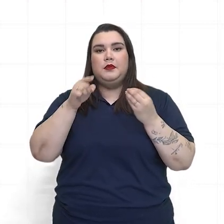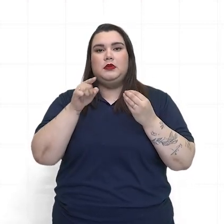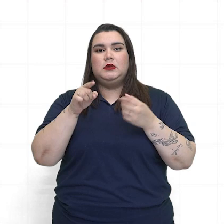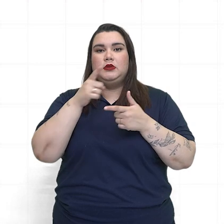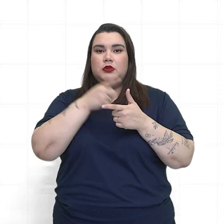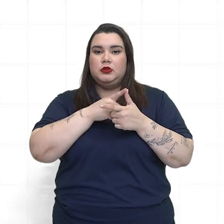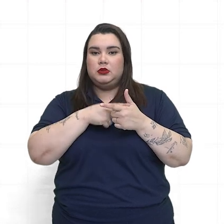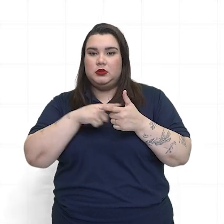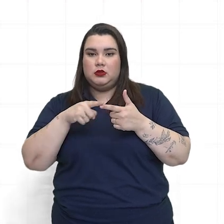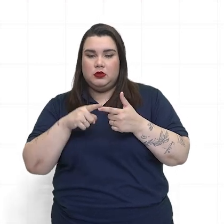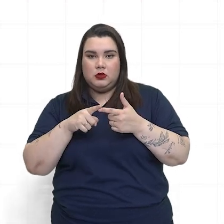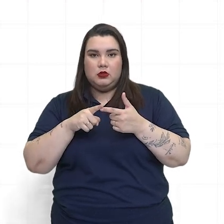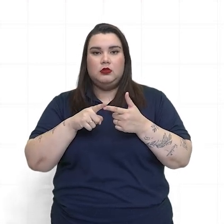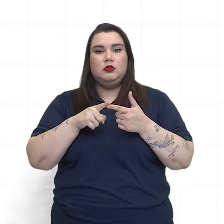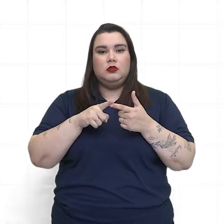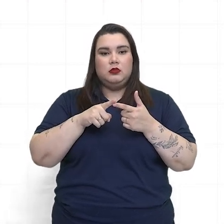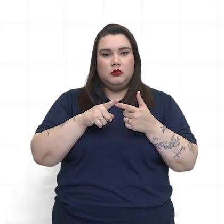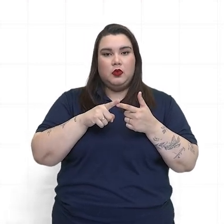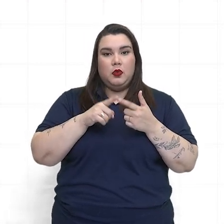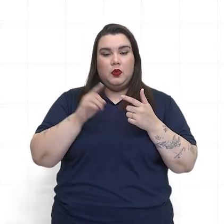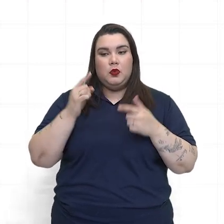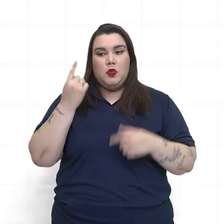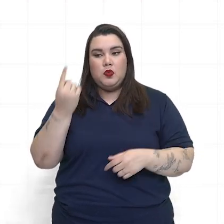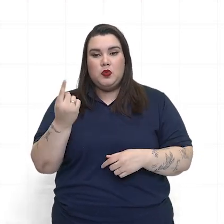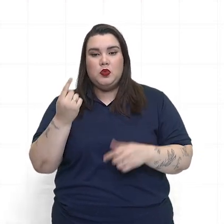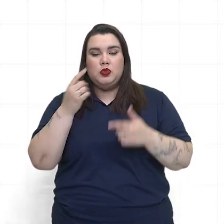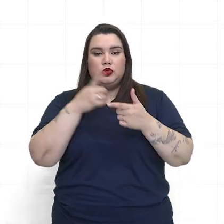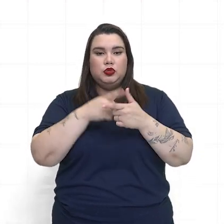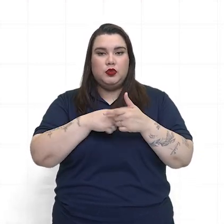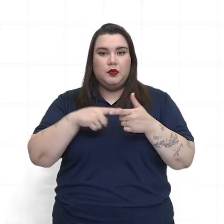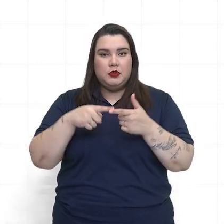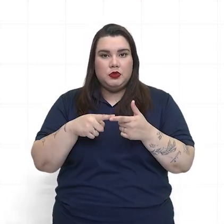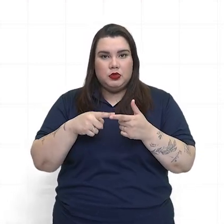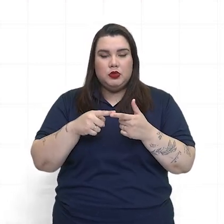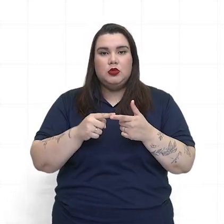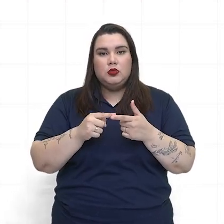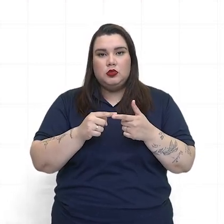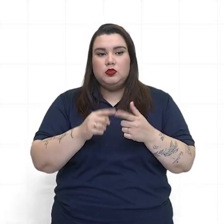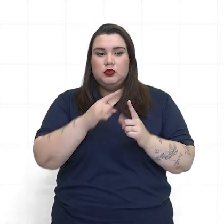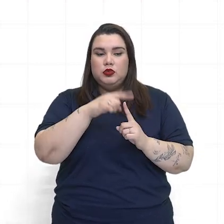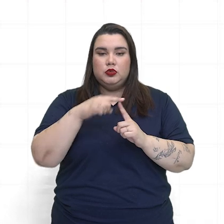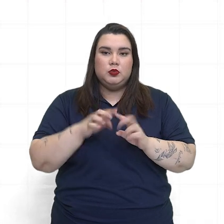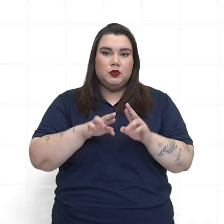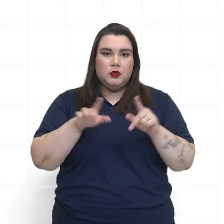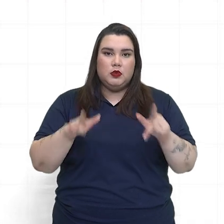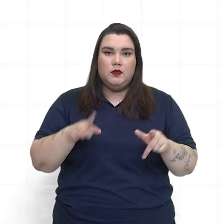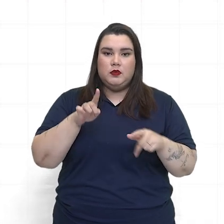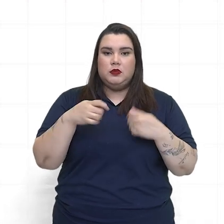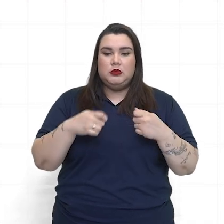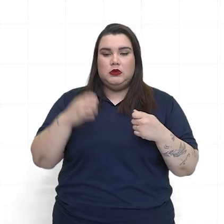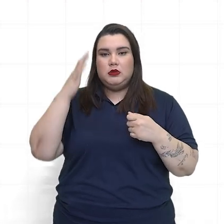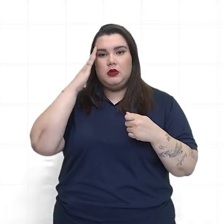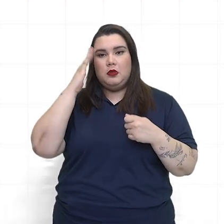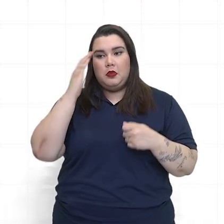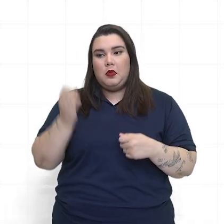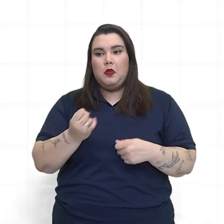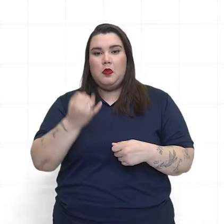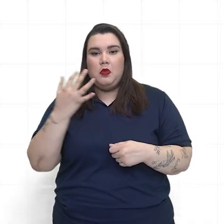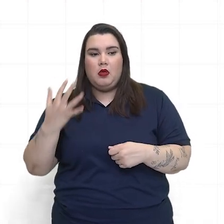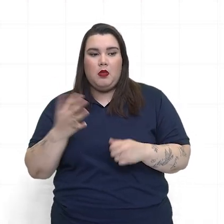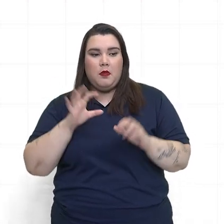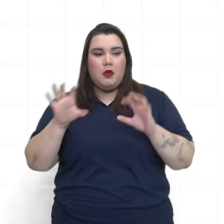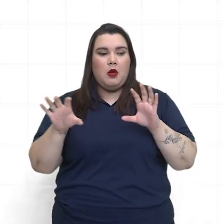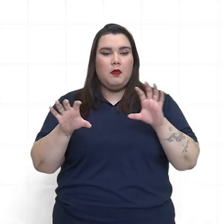dividir um todo em partes desiguais, você precisa saber em quantas partes vai caber